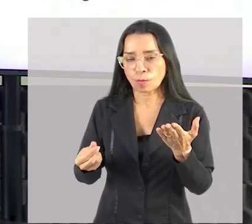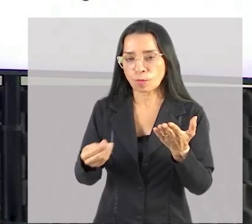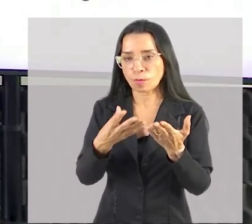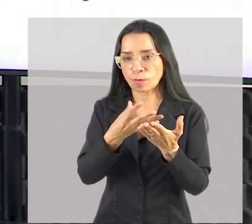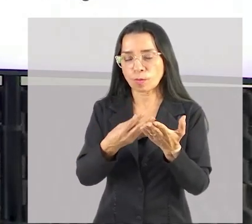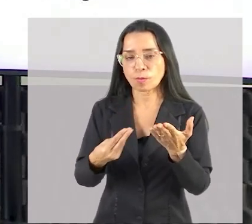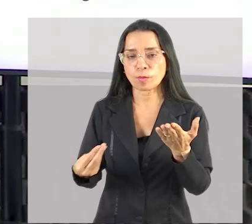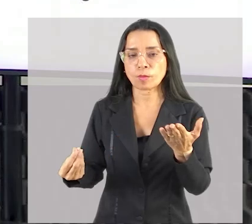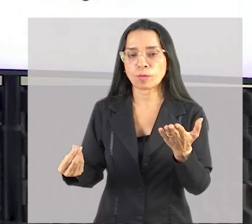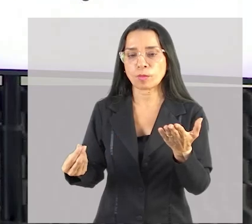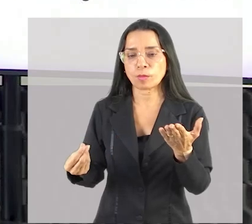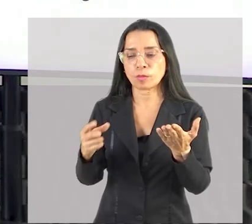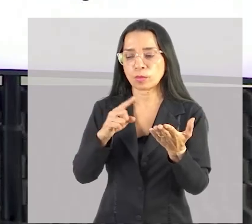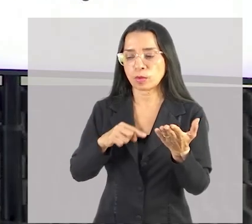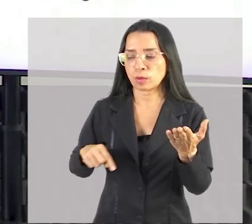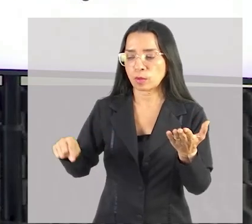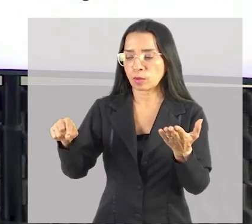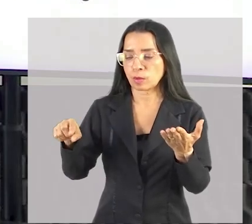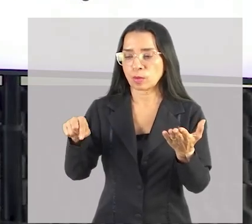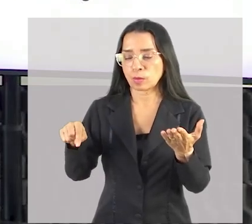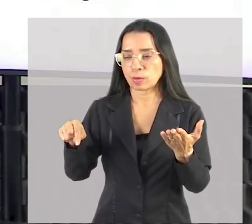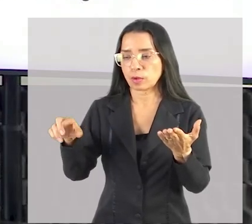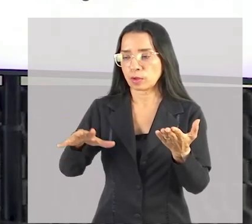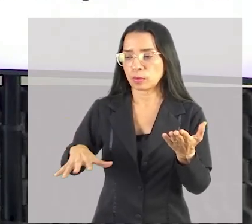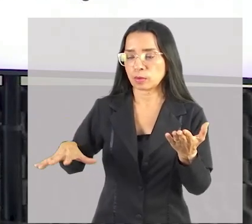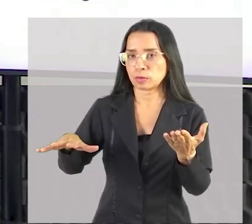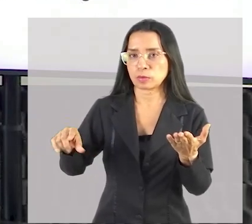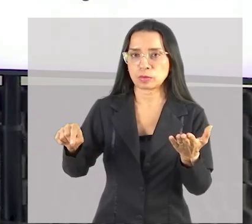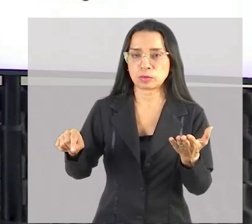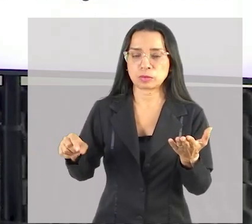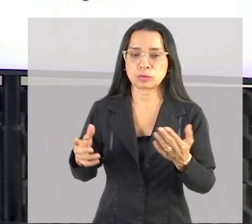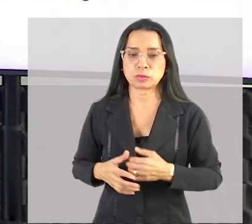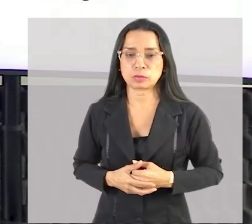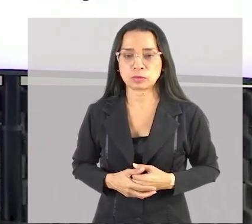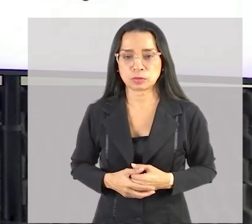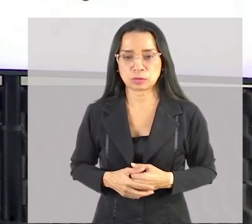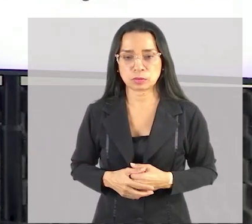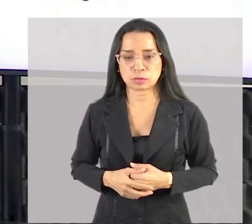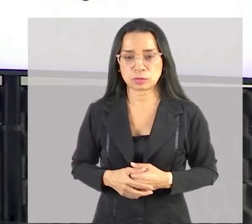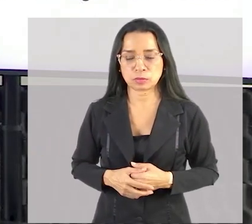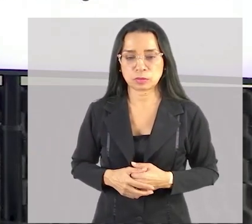menos concentrado e vai para o meio mais concentrado.